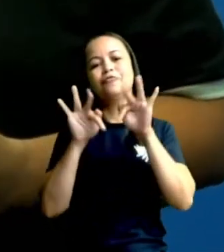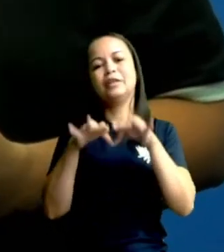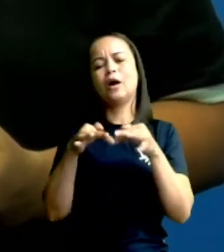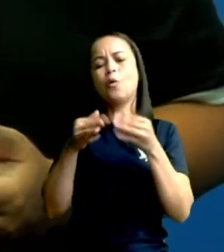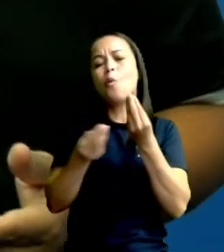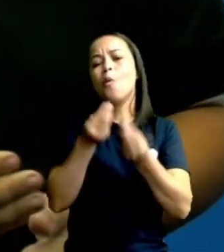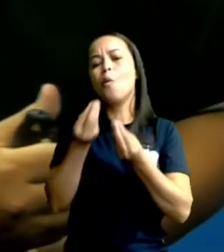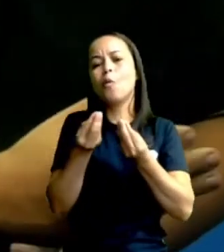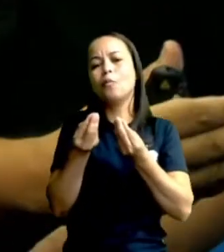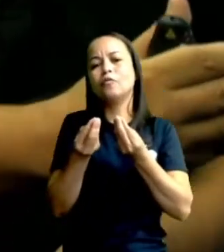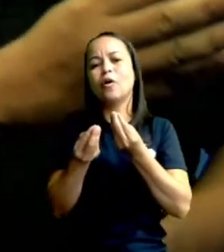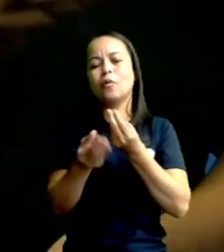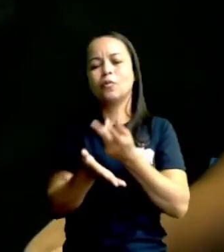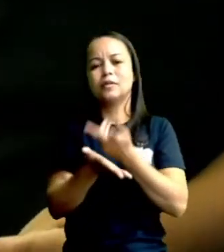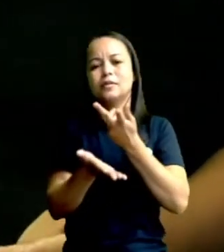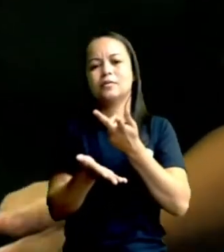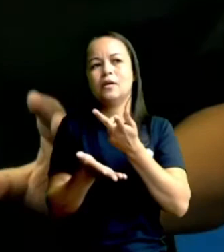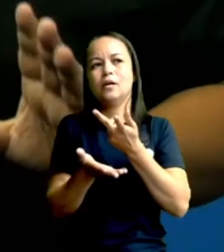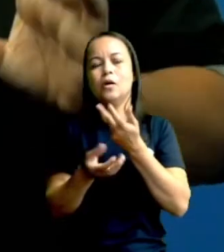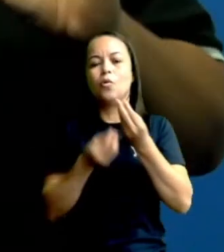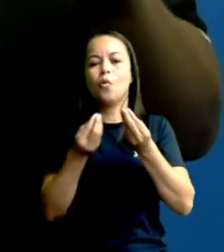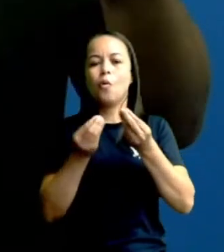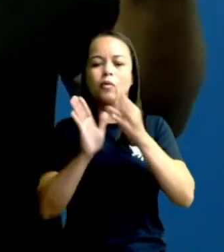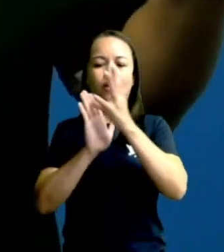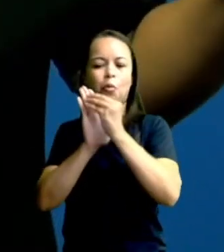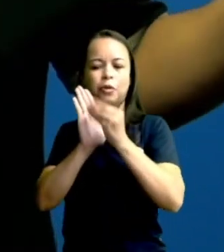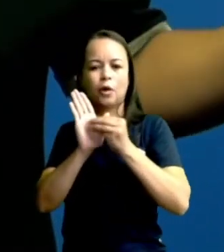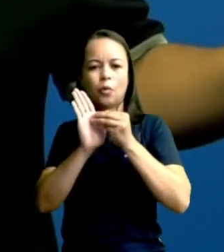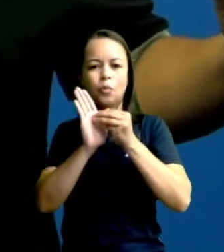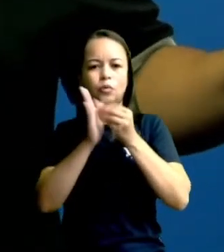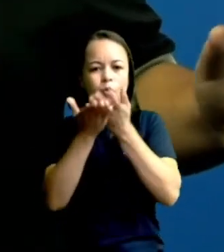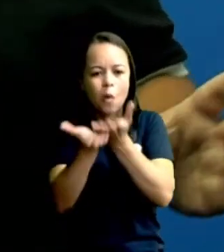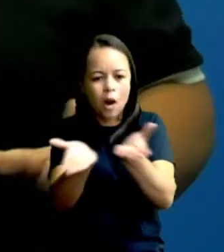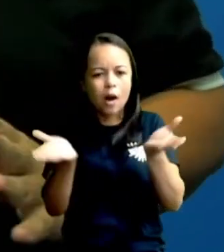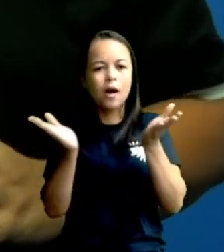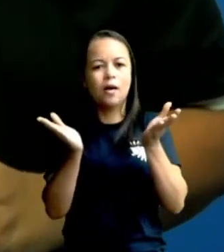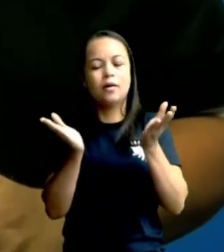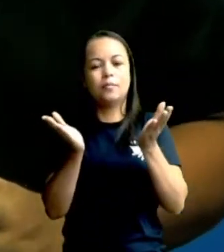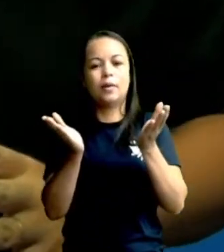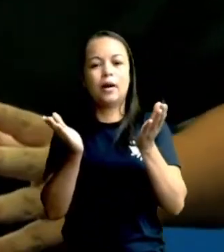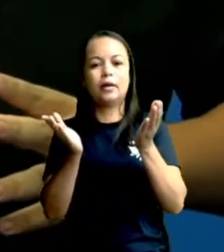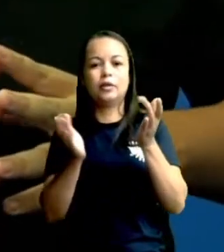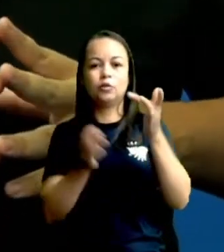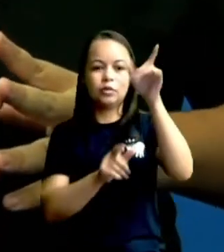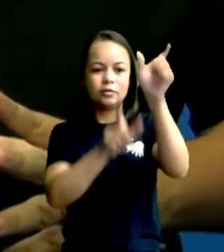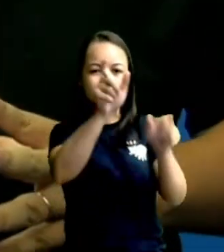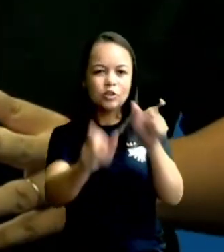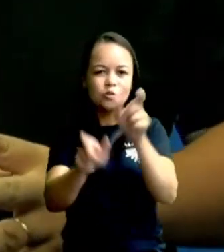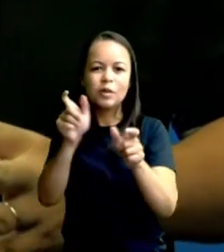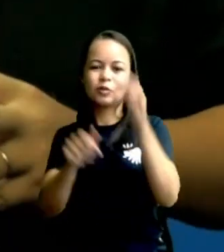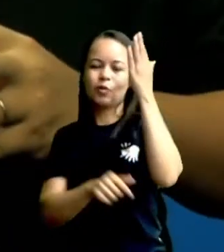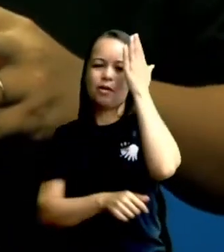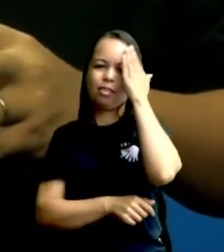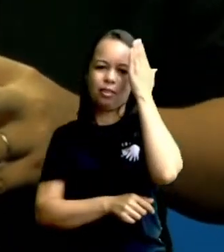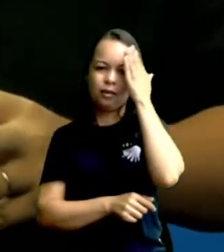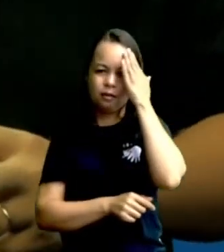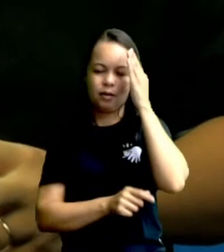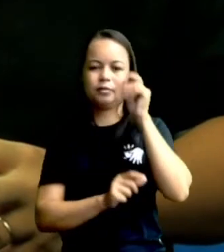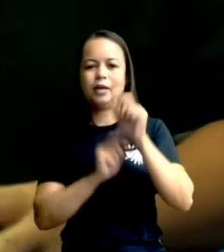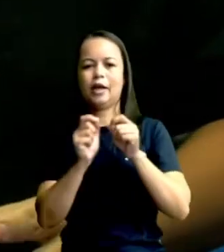chegar, como é que eu vou passar esse conteúdo para que todo o meu público ele entenda e não